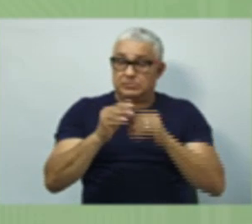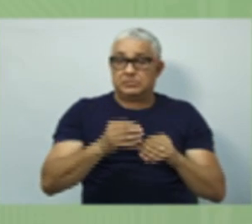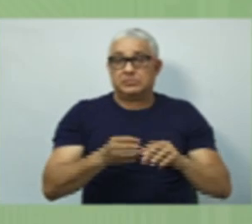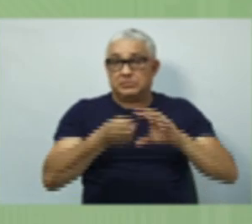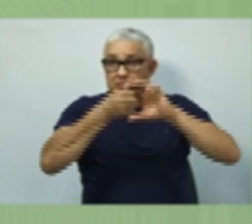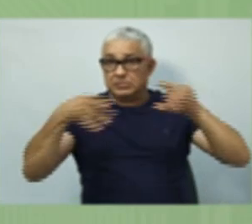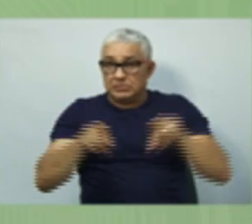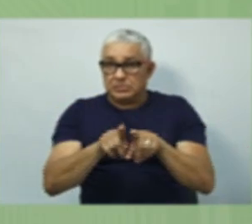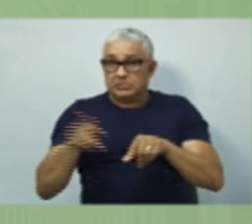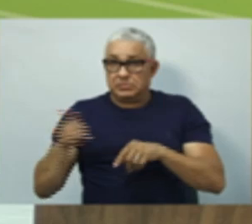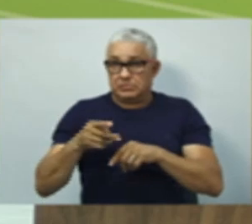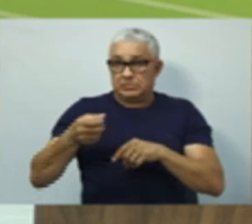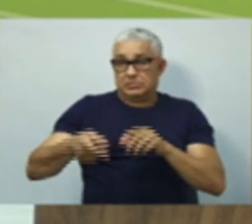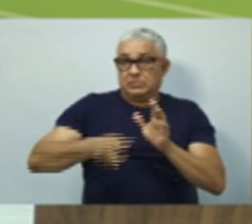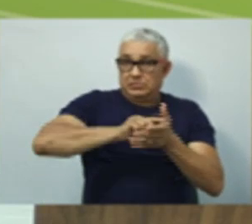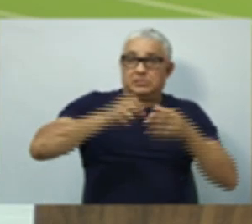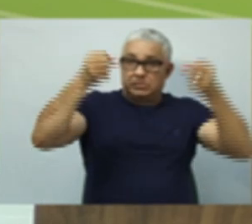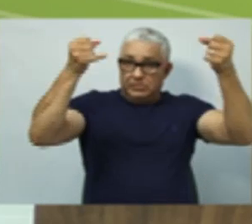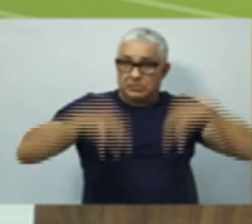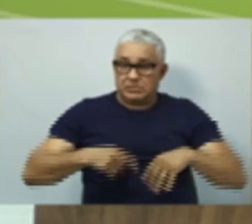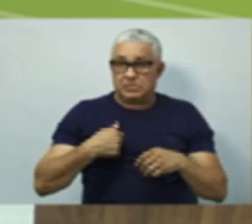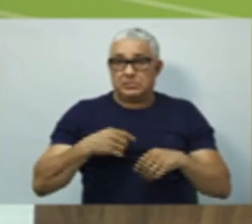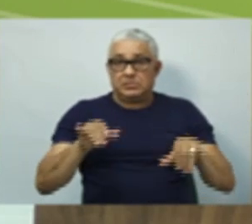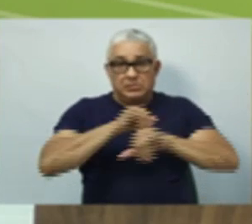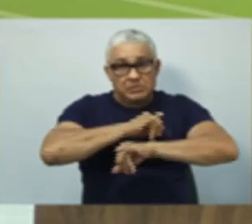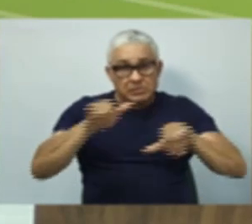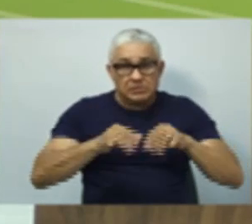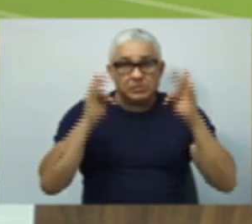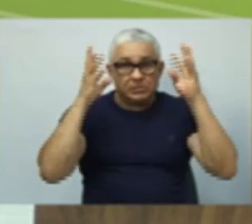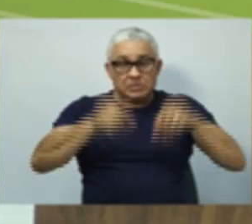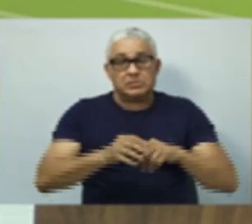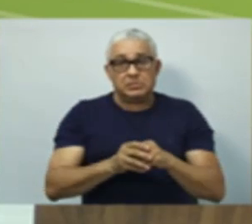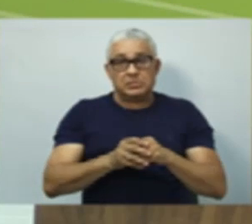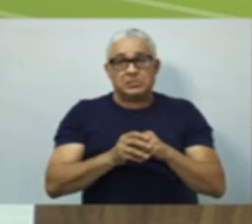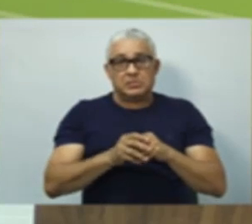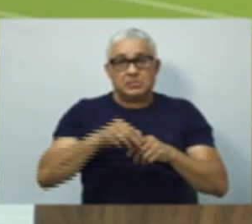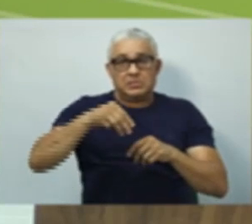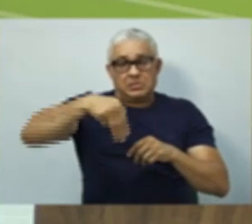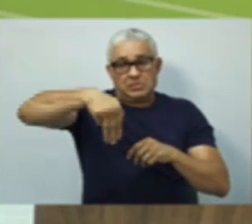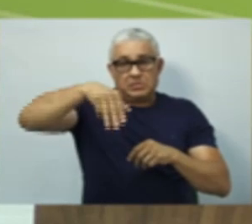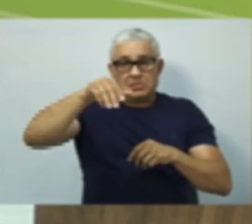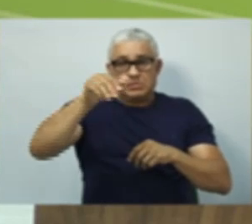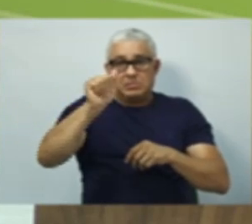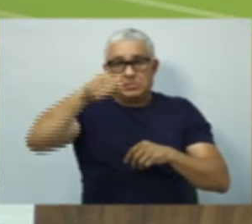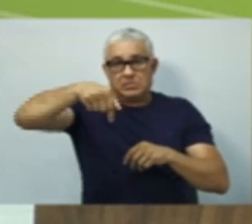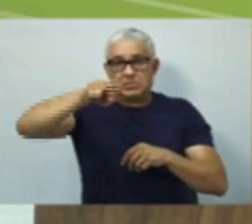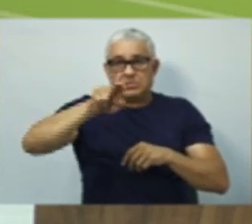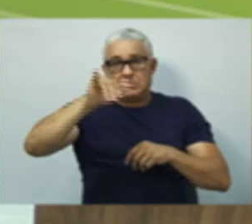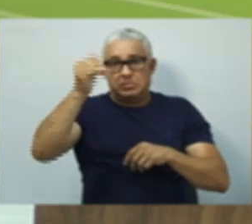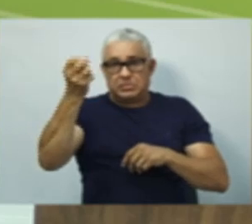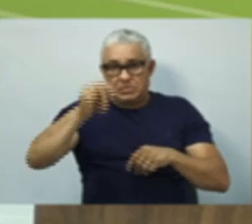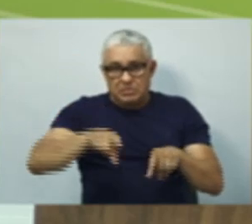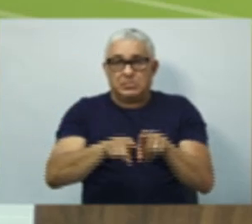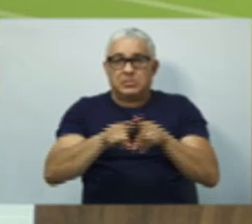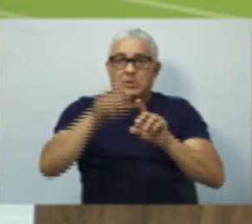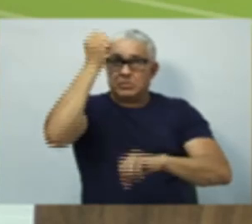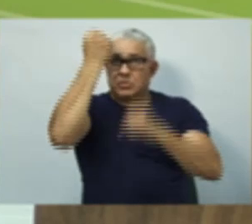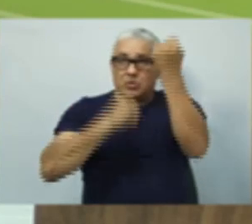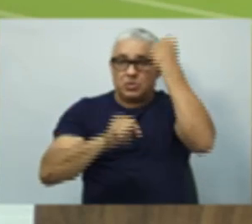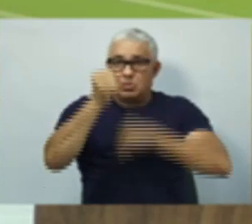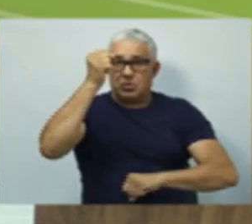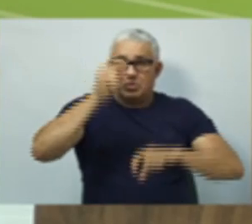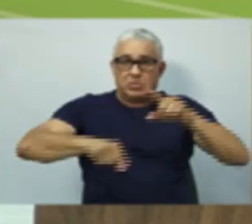já explicou, eu só queria enfatizar que também todos aqueles equipamentos que acabam transformando, né, a matéria-prima em